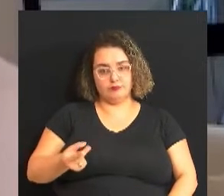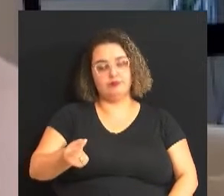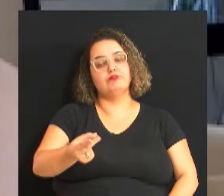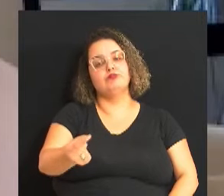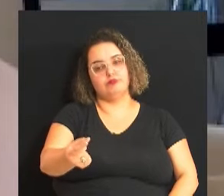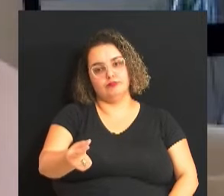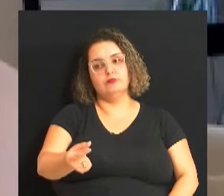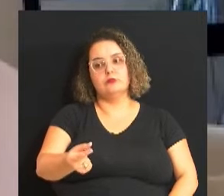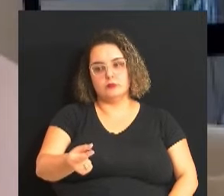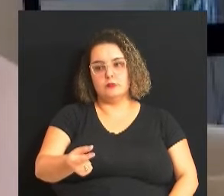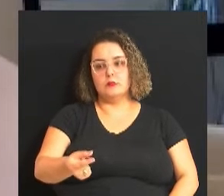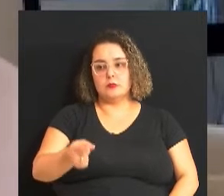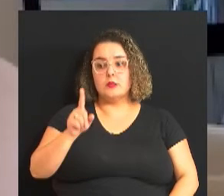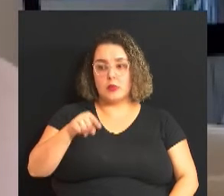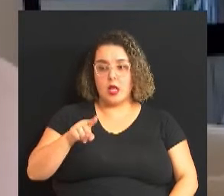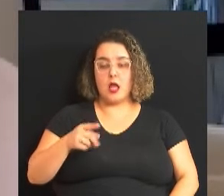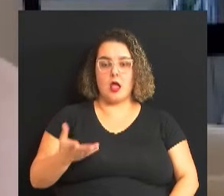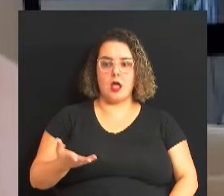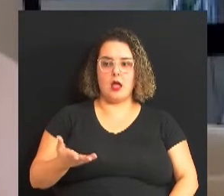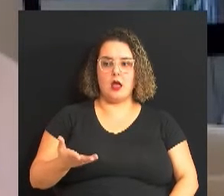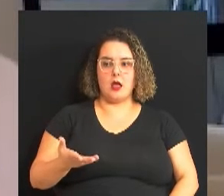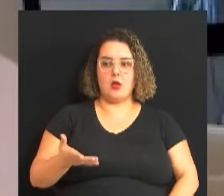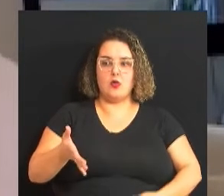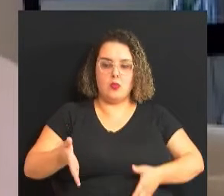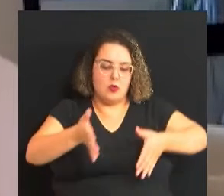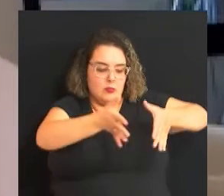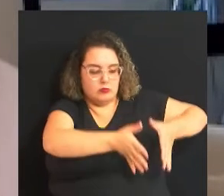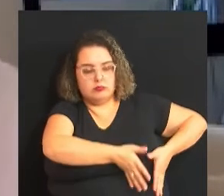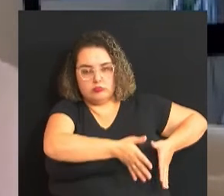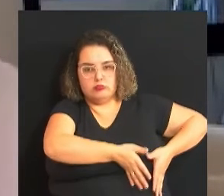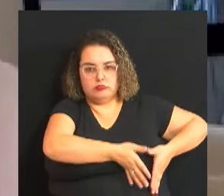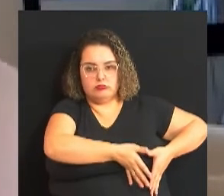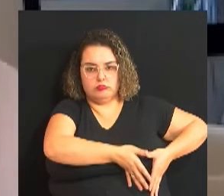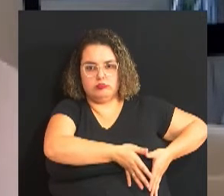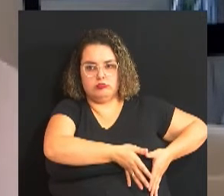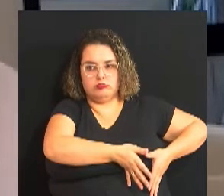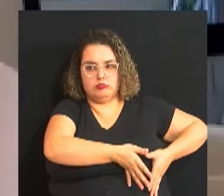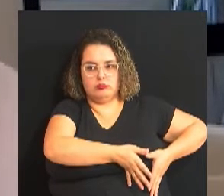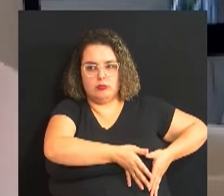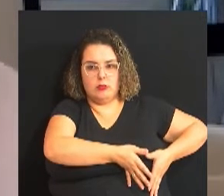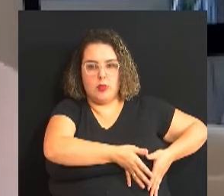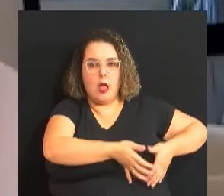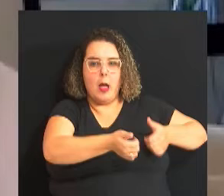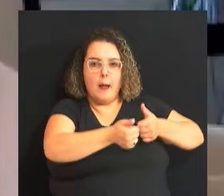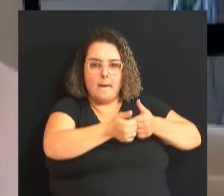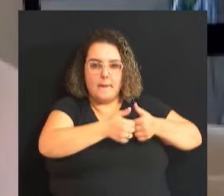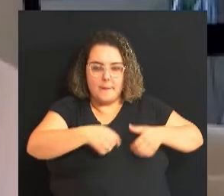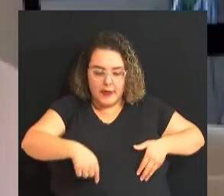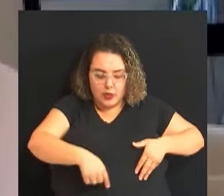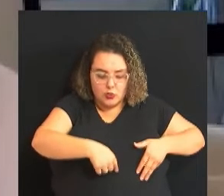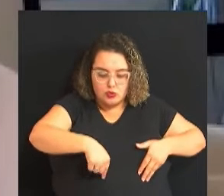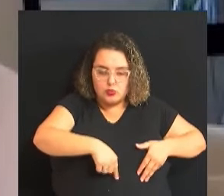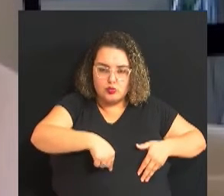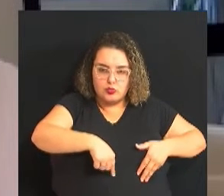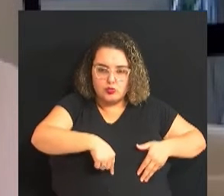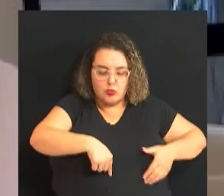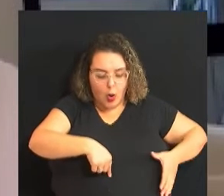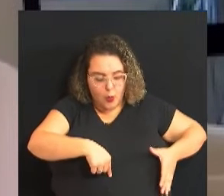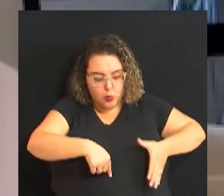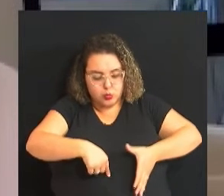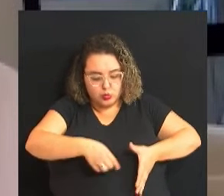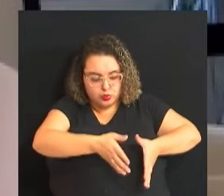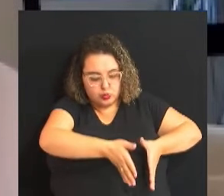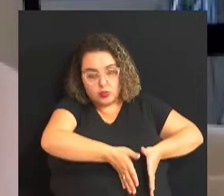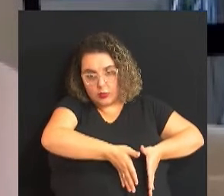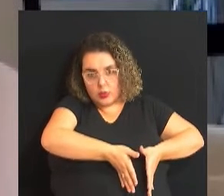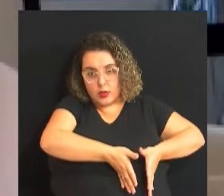colostomia que geralmente é do lado esquerdo, um pouquinho perto do umbigo, assim, do lado esquerdo. Tá? Esse é o motivo